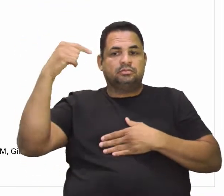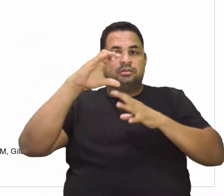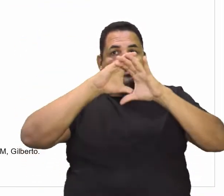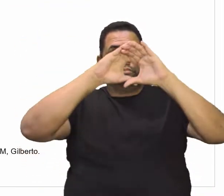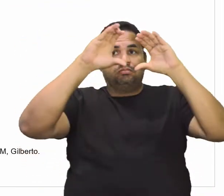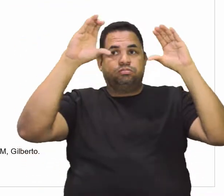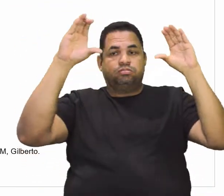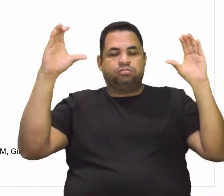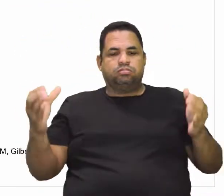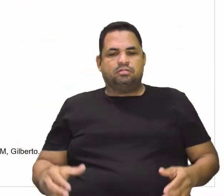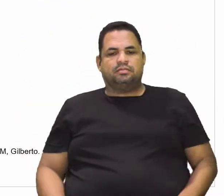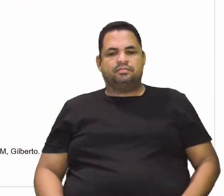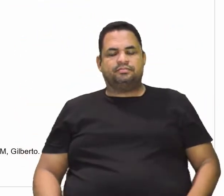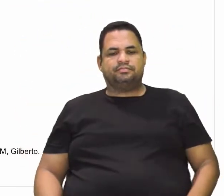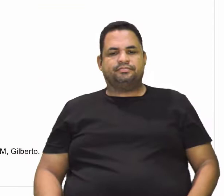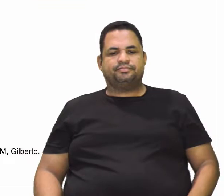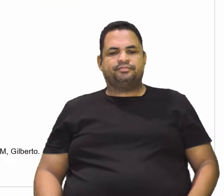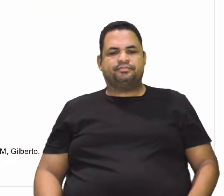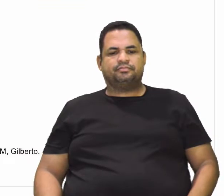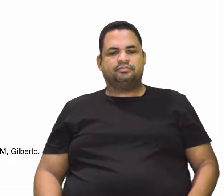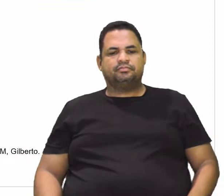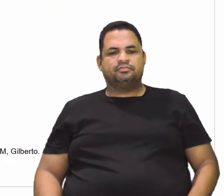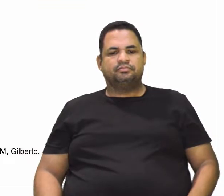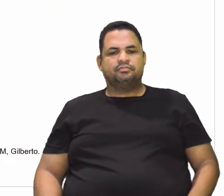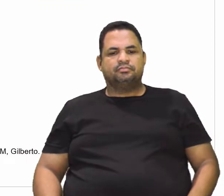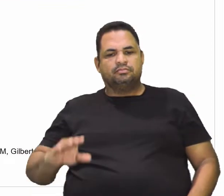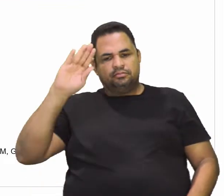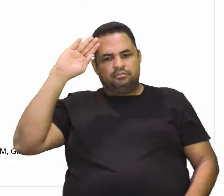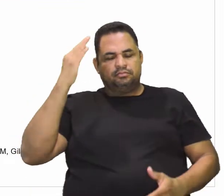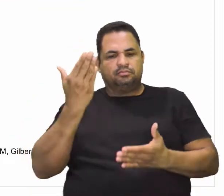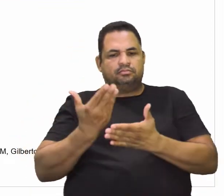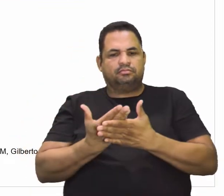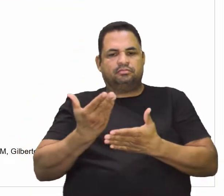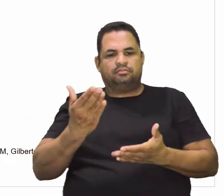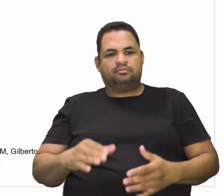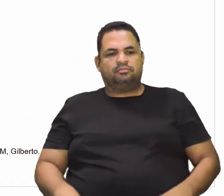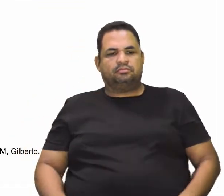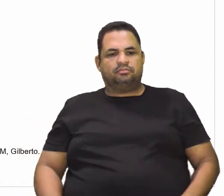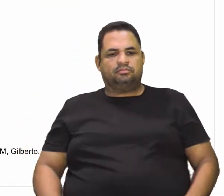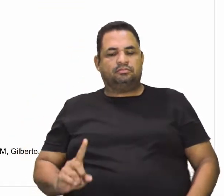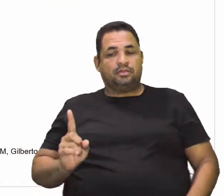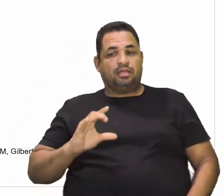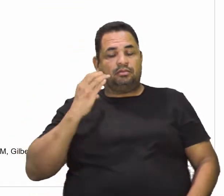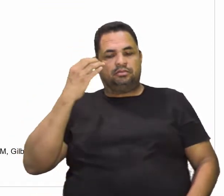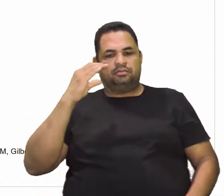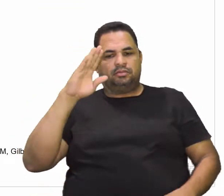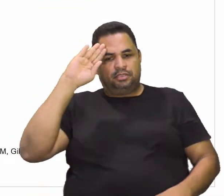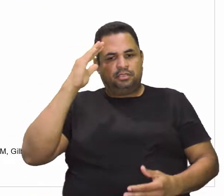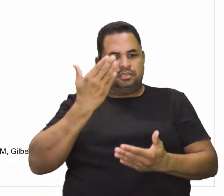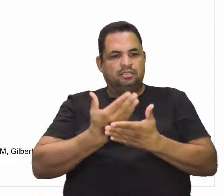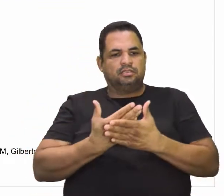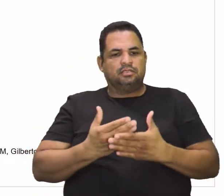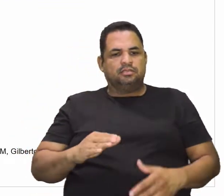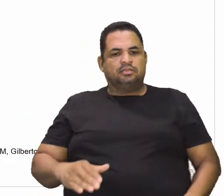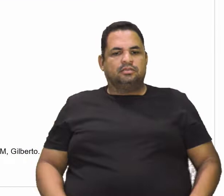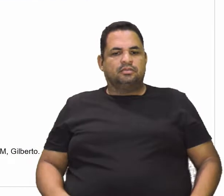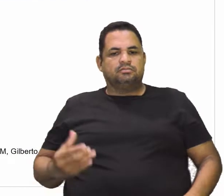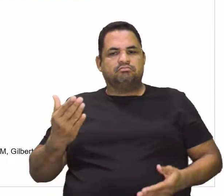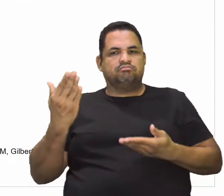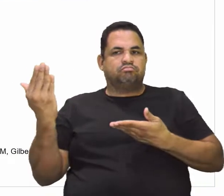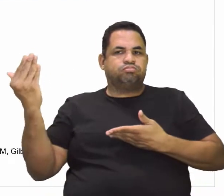para a crença, né? Não a ciência, mas para a crença. Acredito que ele